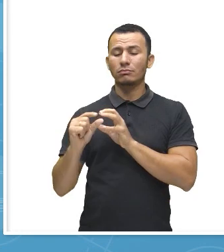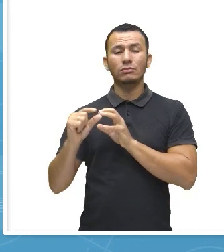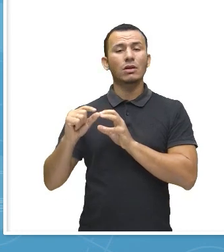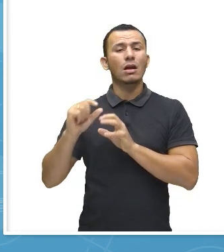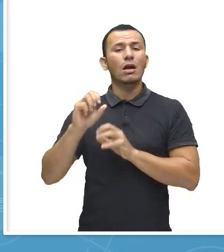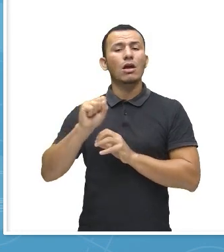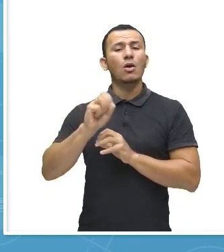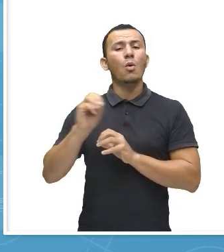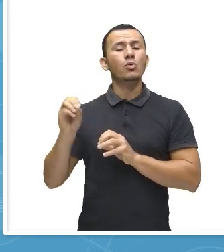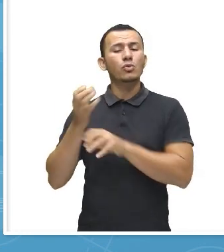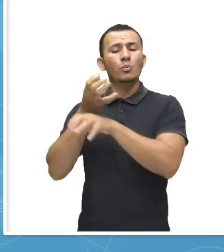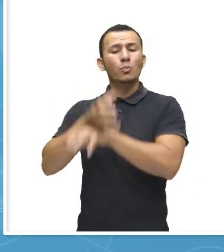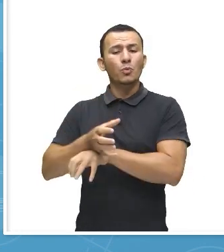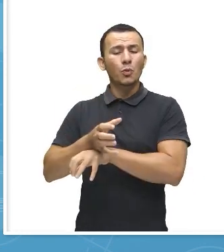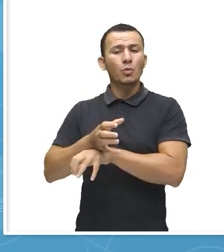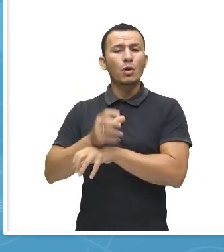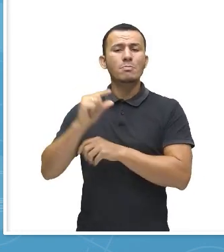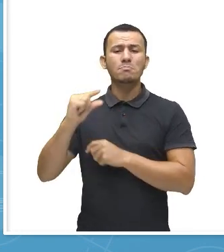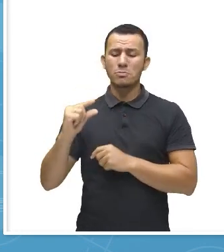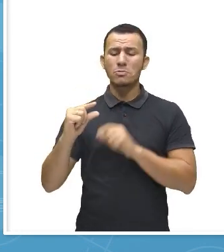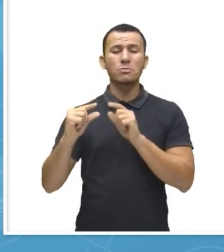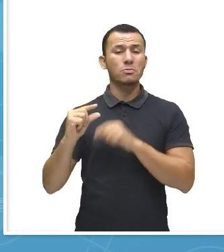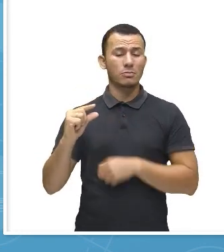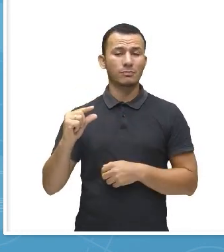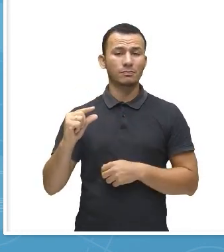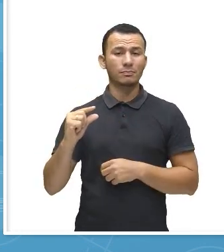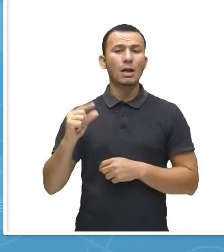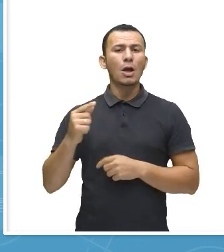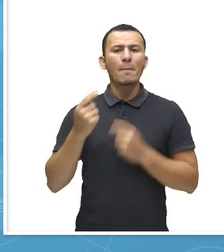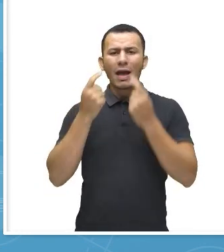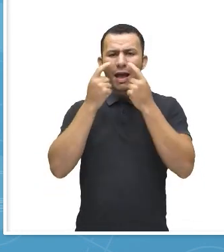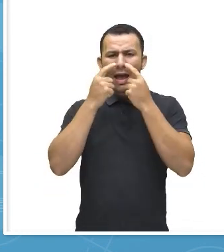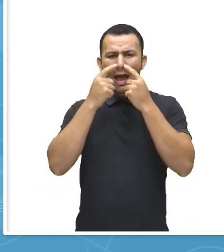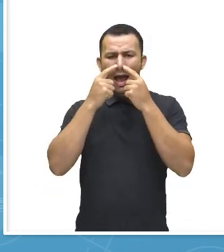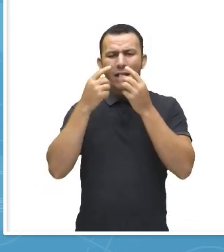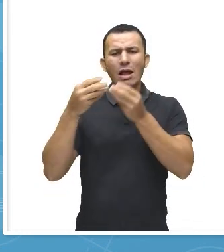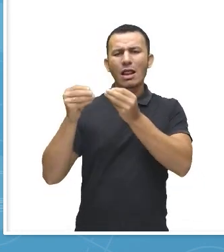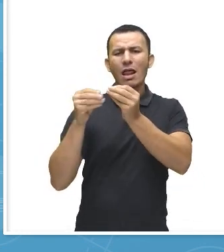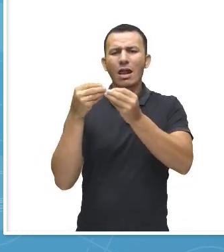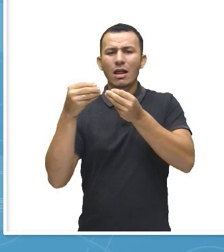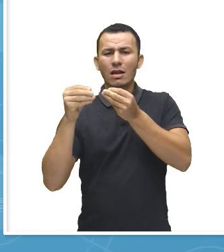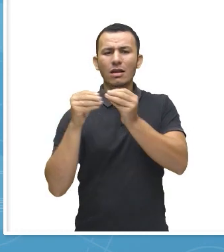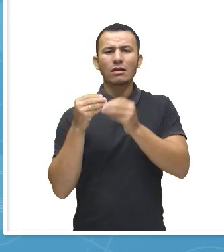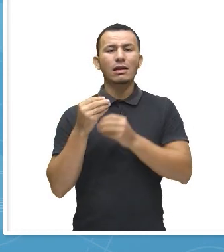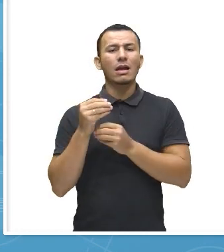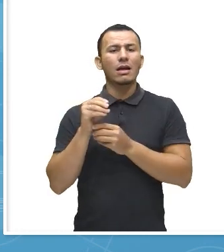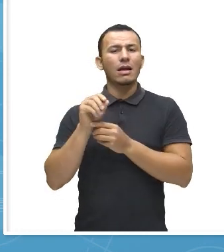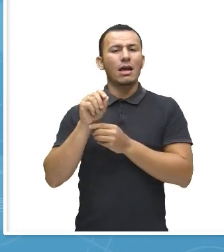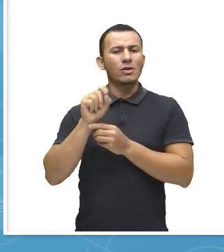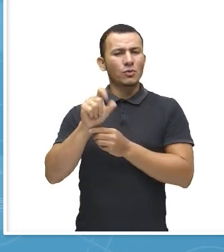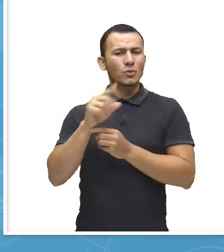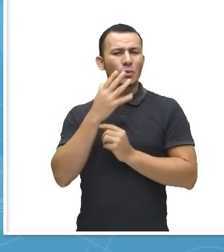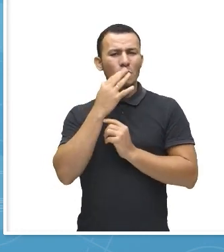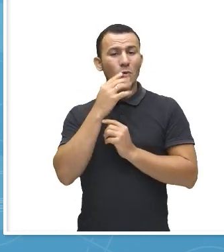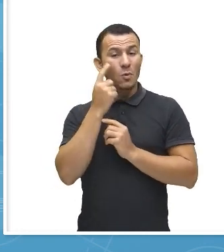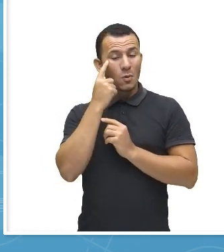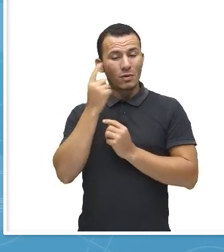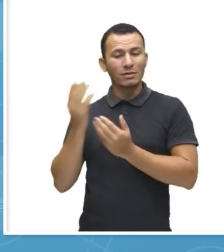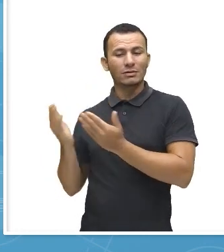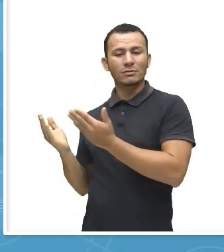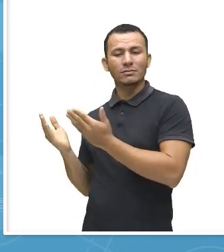osso. Essa outra parte que forma o nariz, que está em azul e a gente está marcando de vermelho,